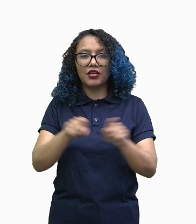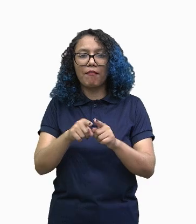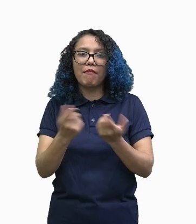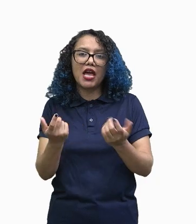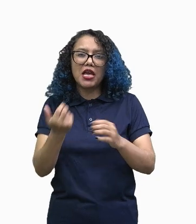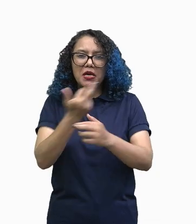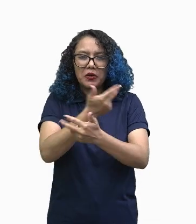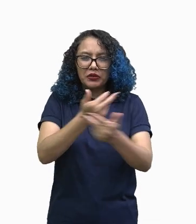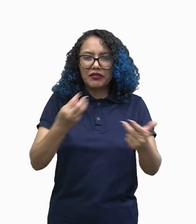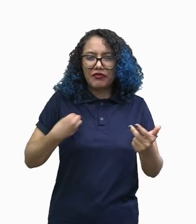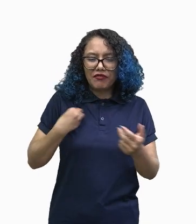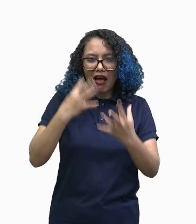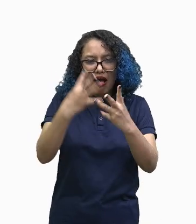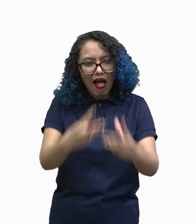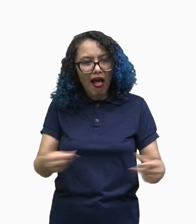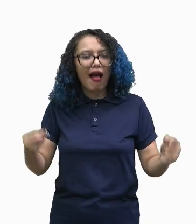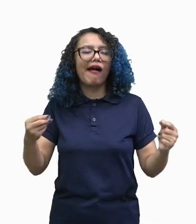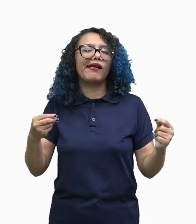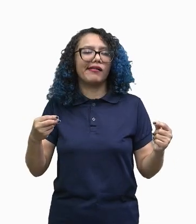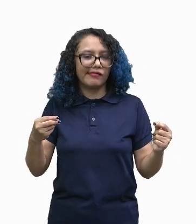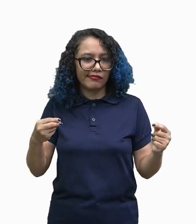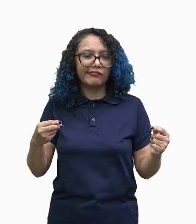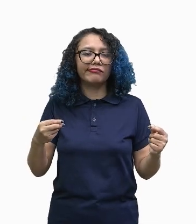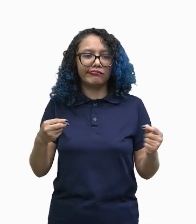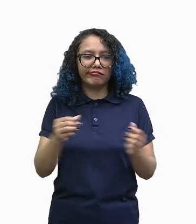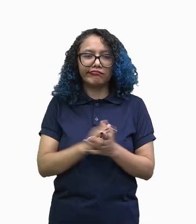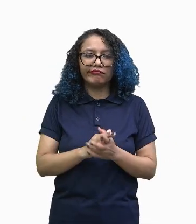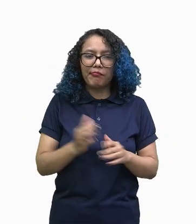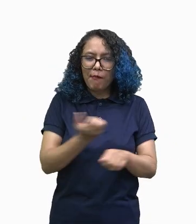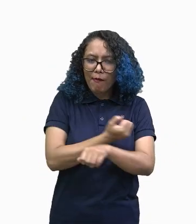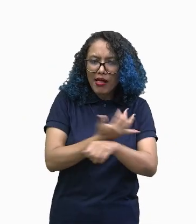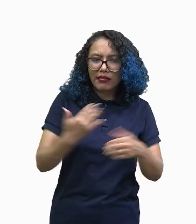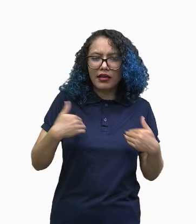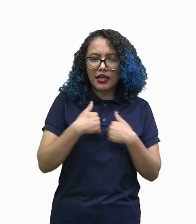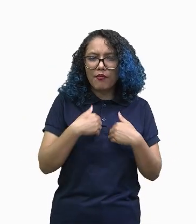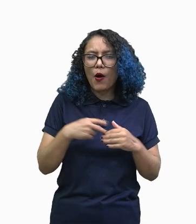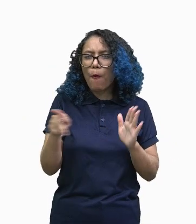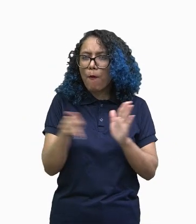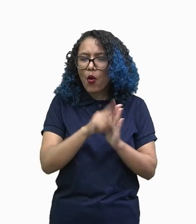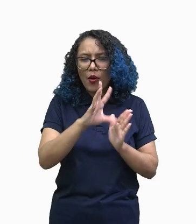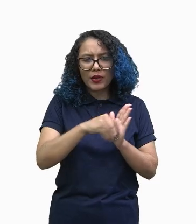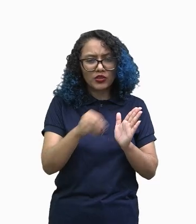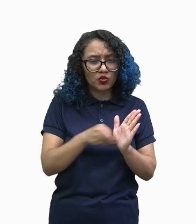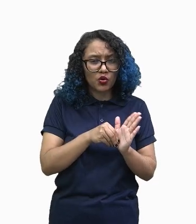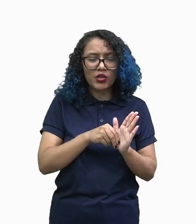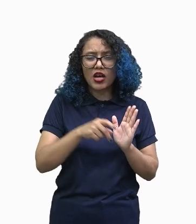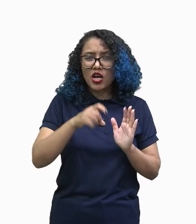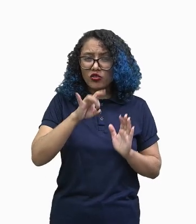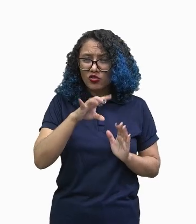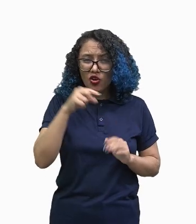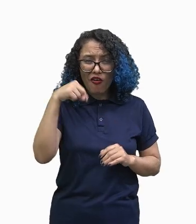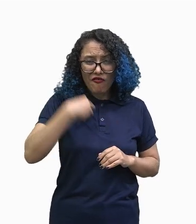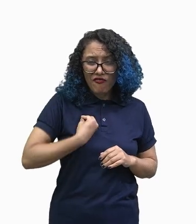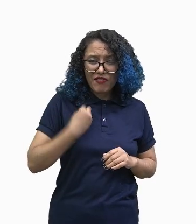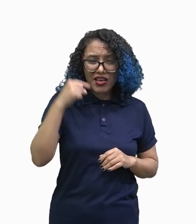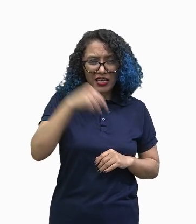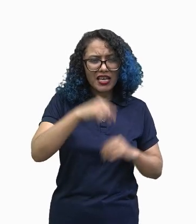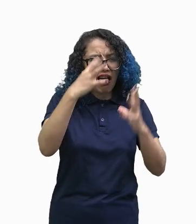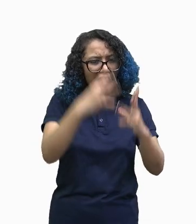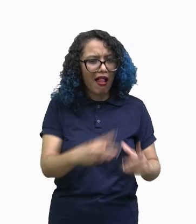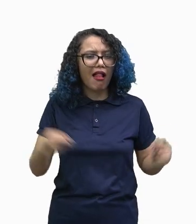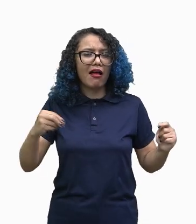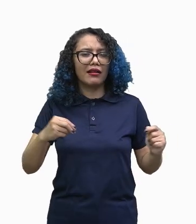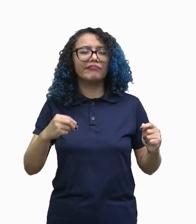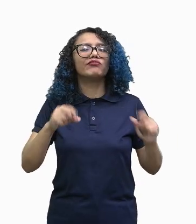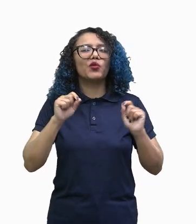espécies. Plantas e animais únicos da Amazônia começam a desaparecer, comprometendo o equilíbrio ecológico. Mas nós